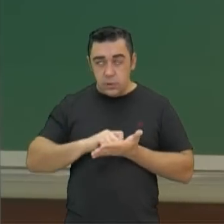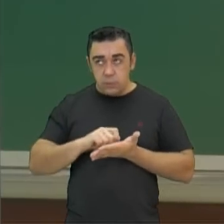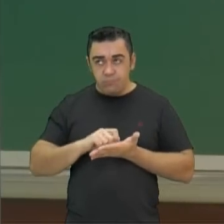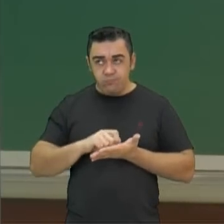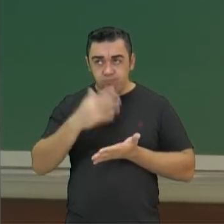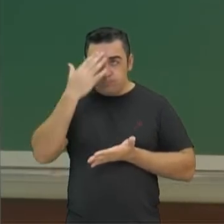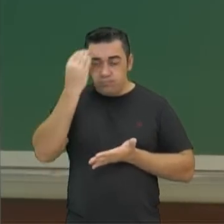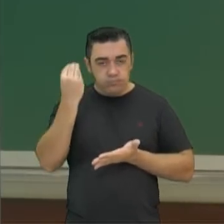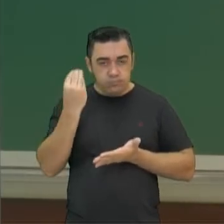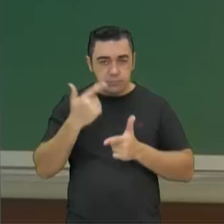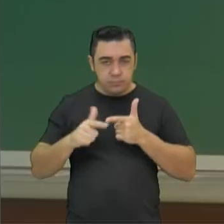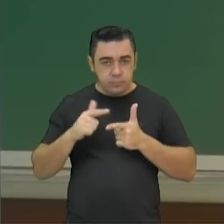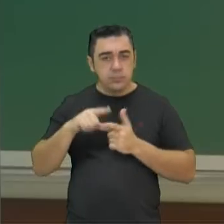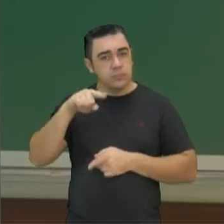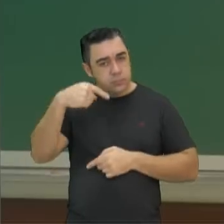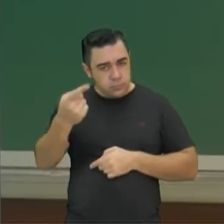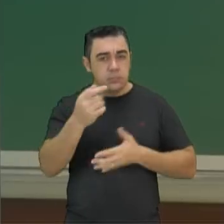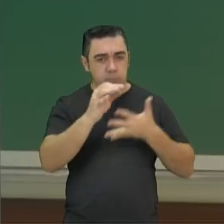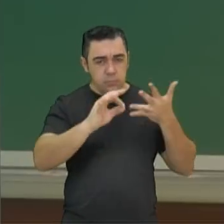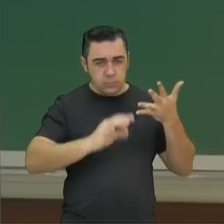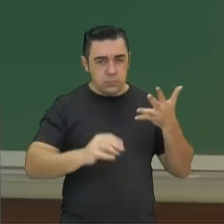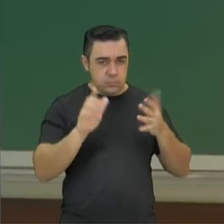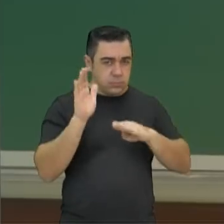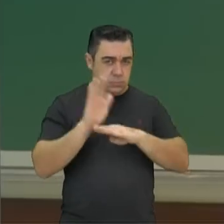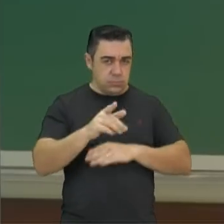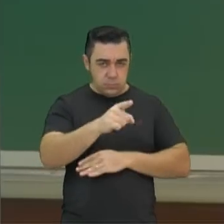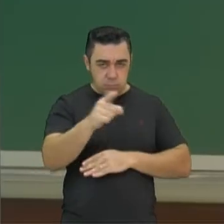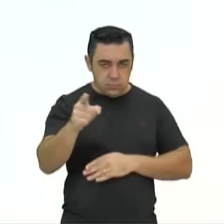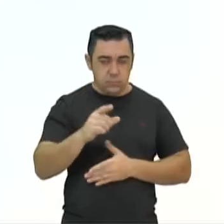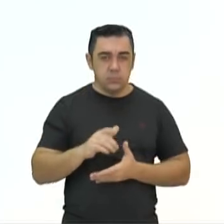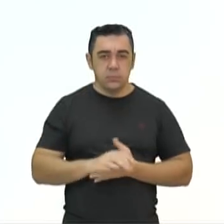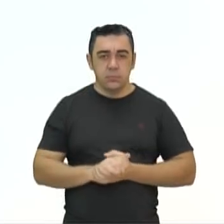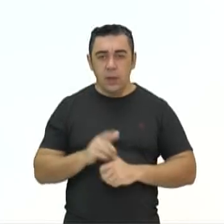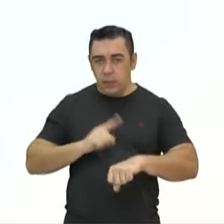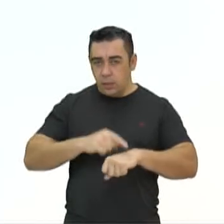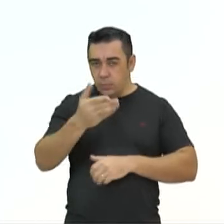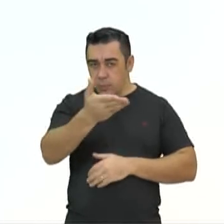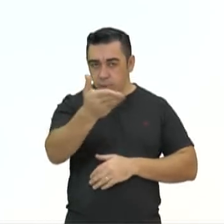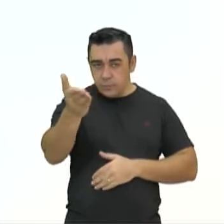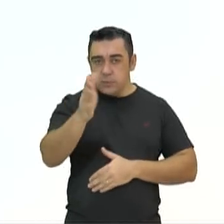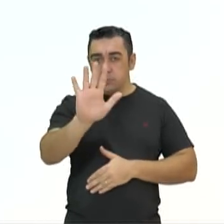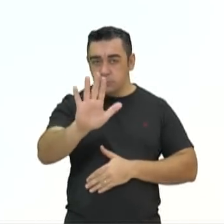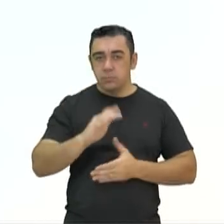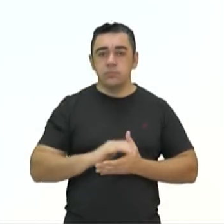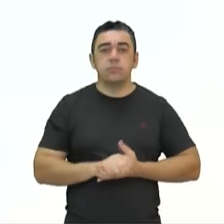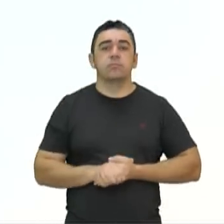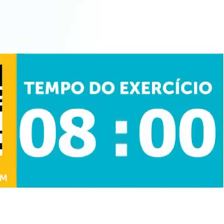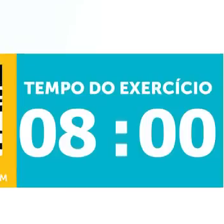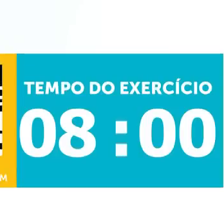deixa em branco ali, que daí a gente te ajuda, eu te ajudo que hora que a gente voltar com a atividade. Dá um tempinho para você e a gente já retorna.